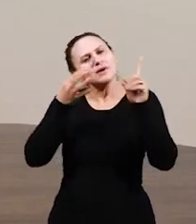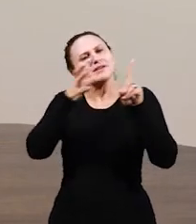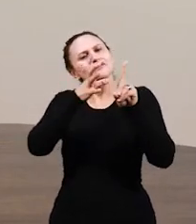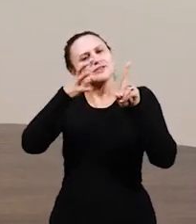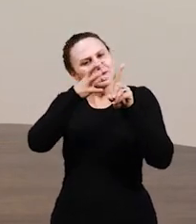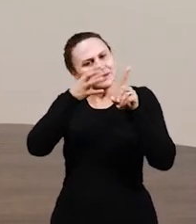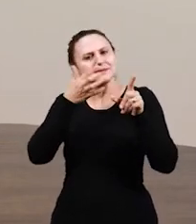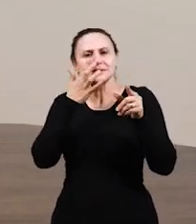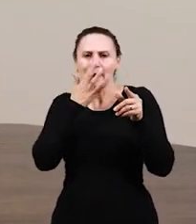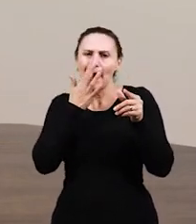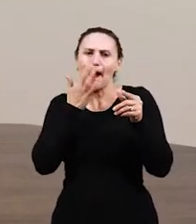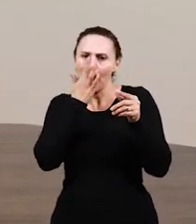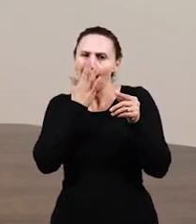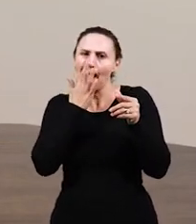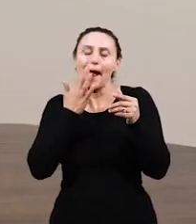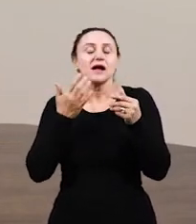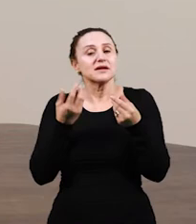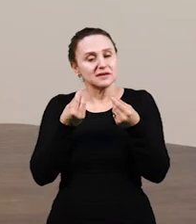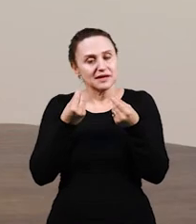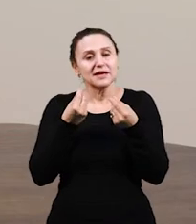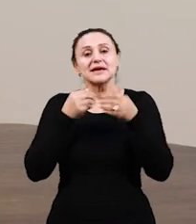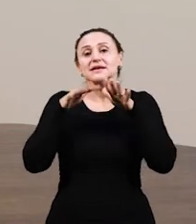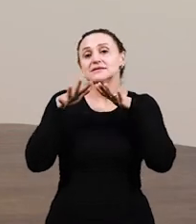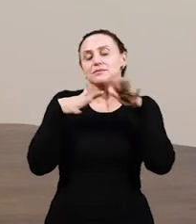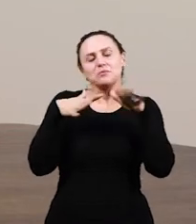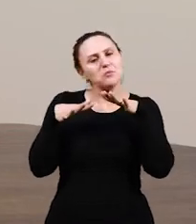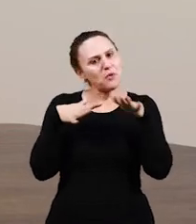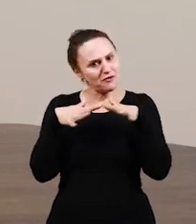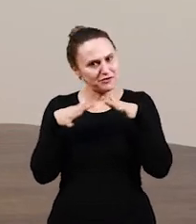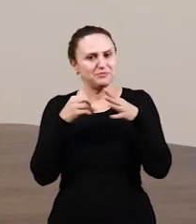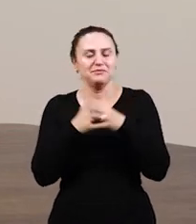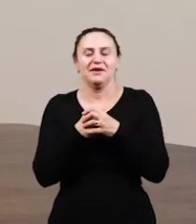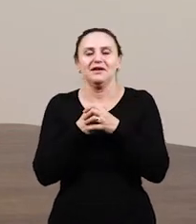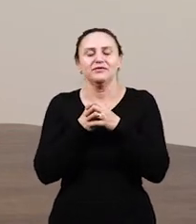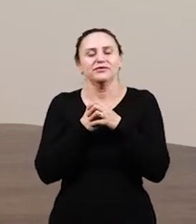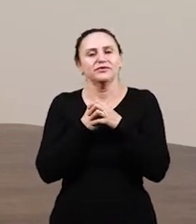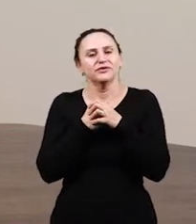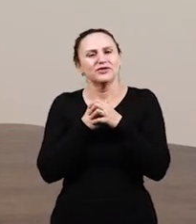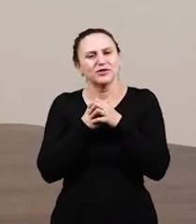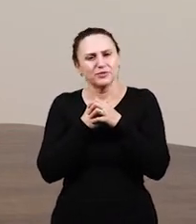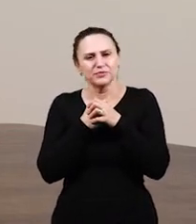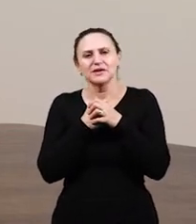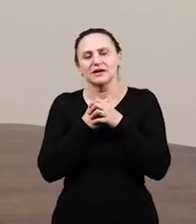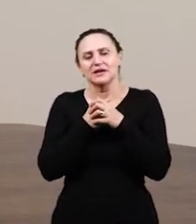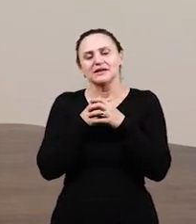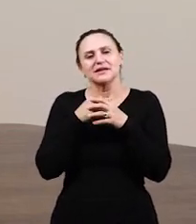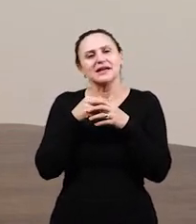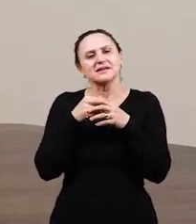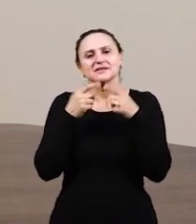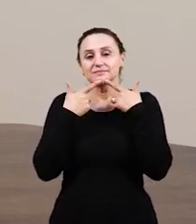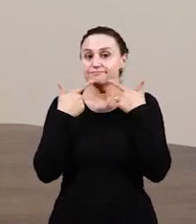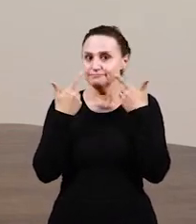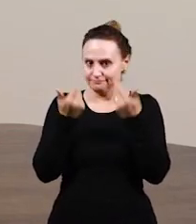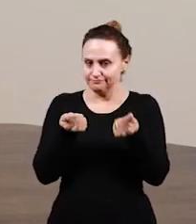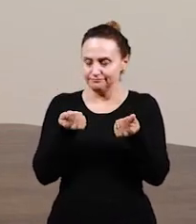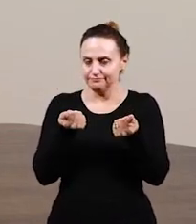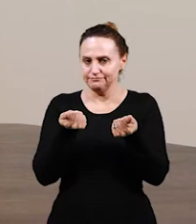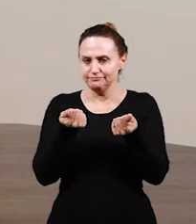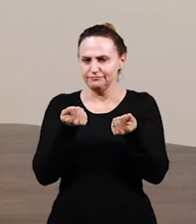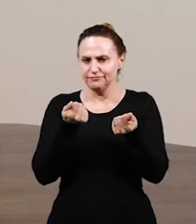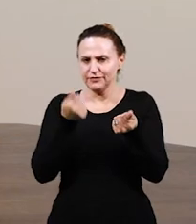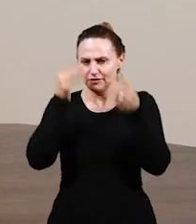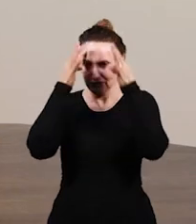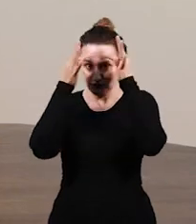também entender a língua linguagem pra gente conseguir entender o movimento que é feito no interior das correntes linguísticas então